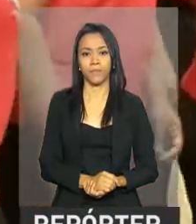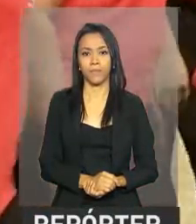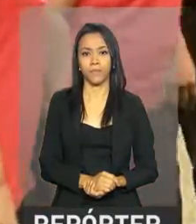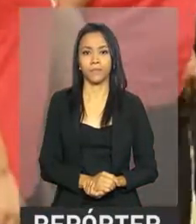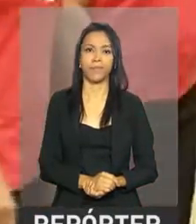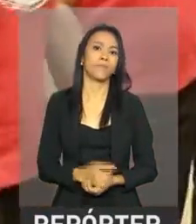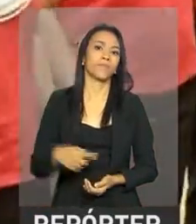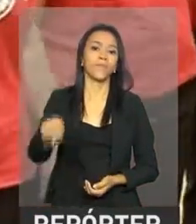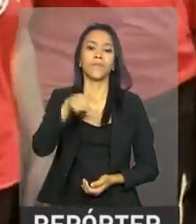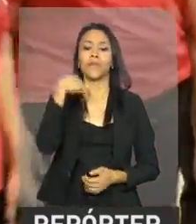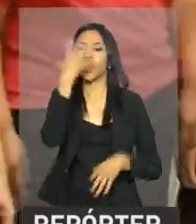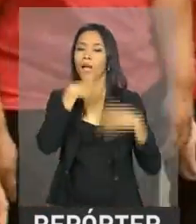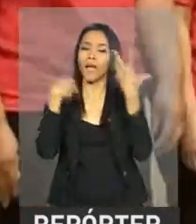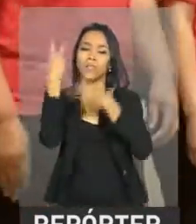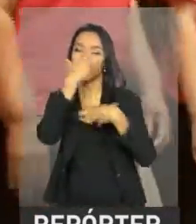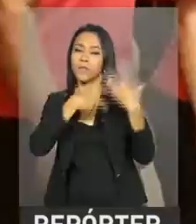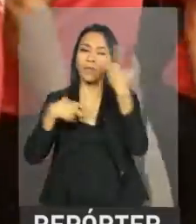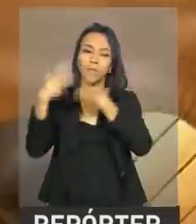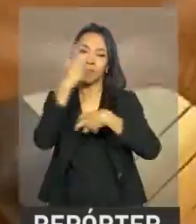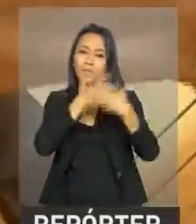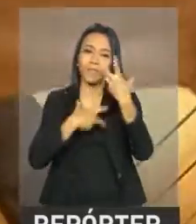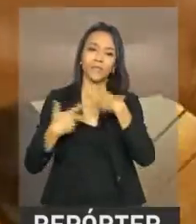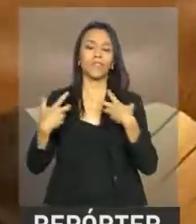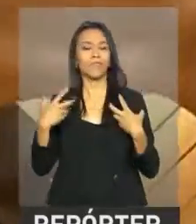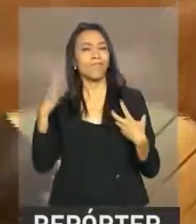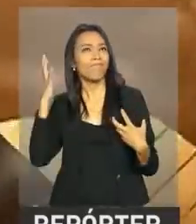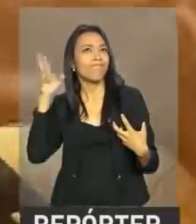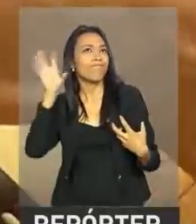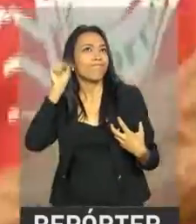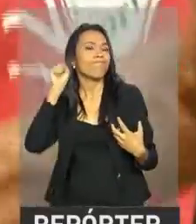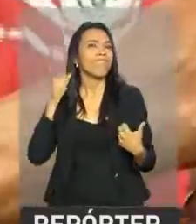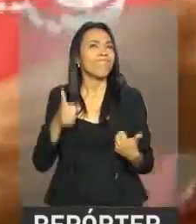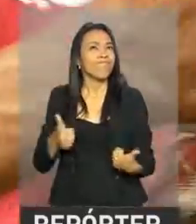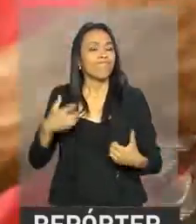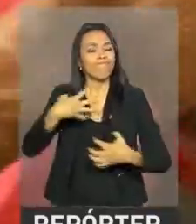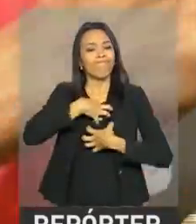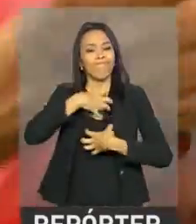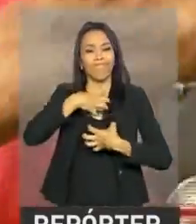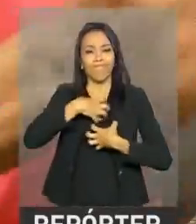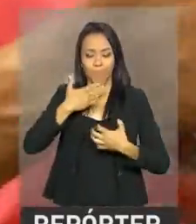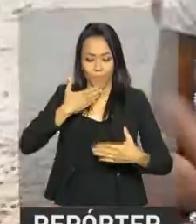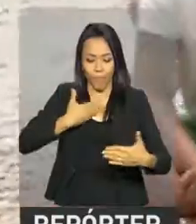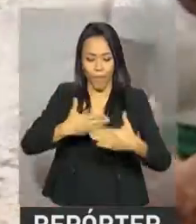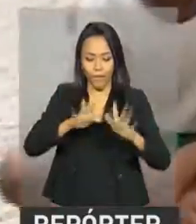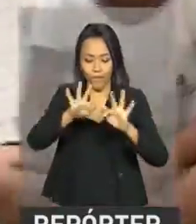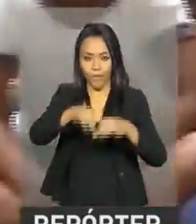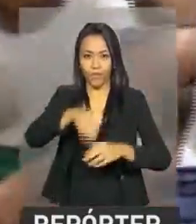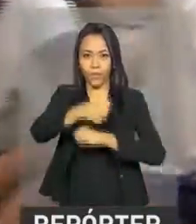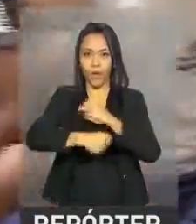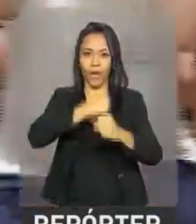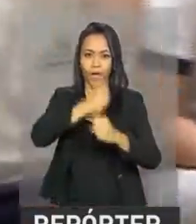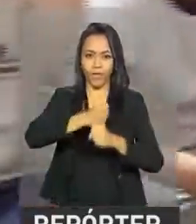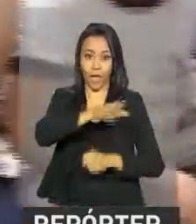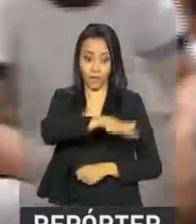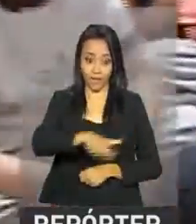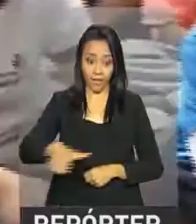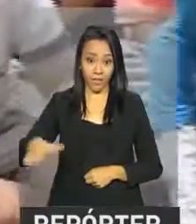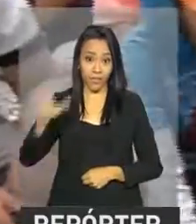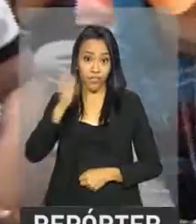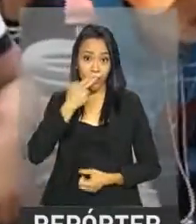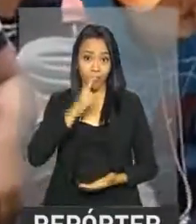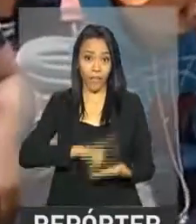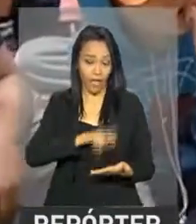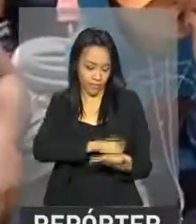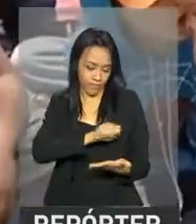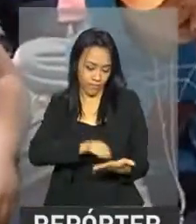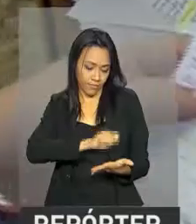As cantigas não deixam enganar. O final do ano bate as portas e muitas crianças já escreveram as